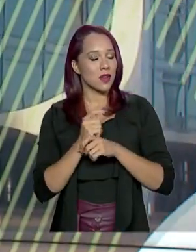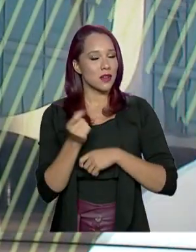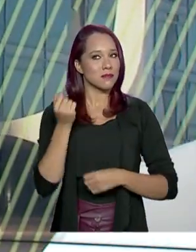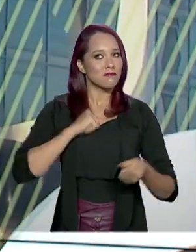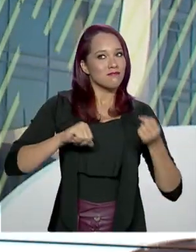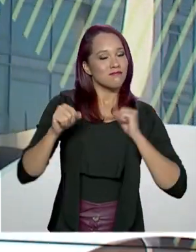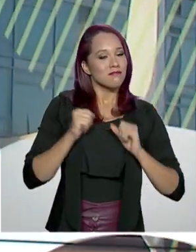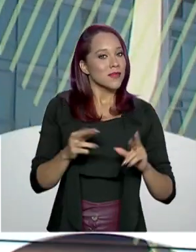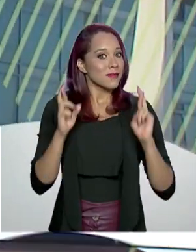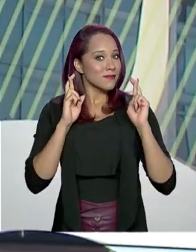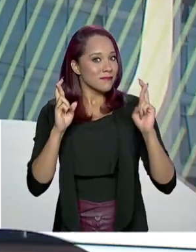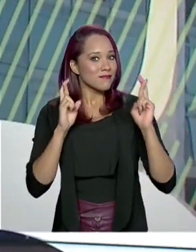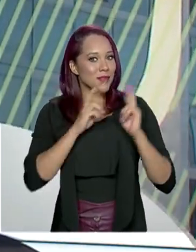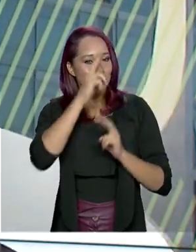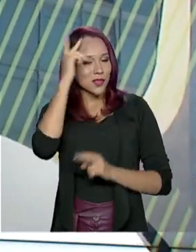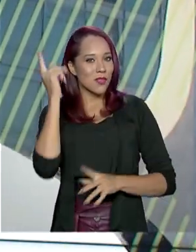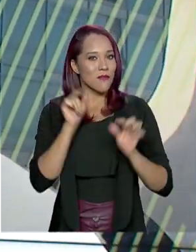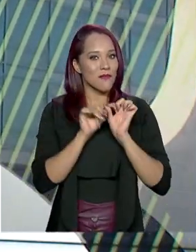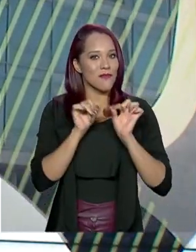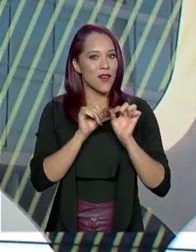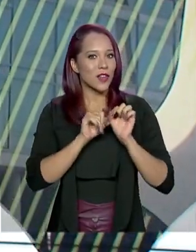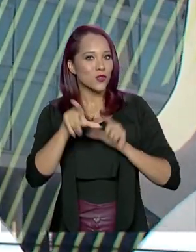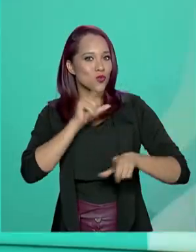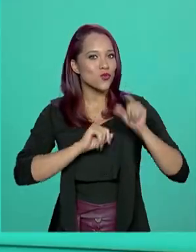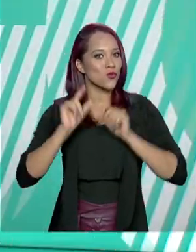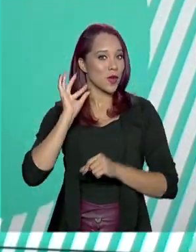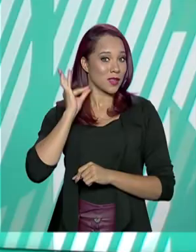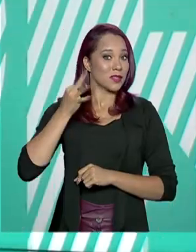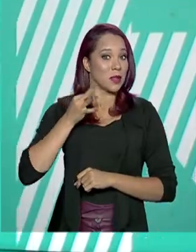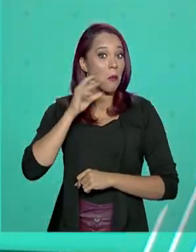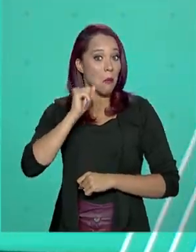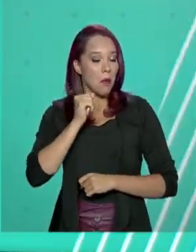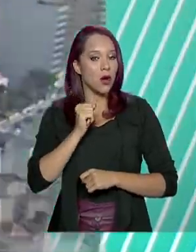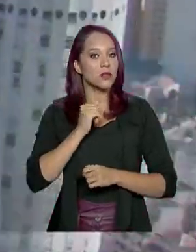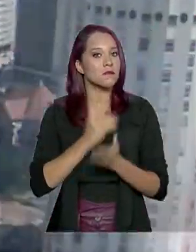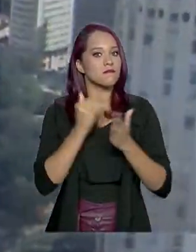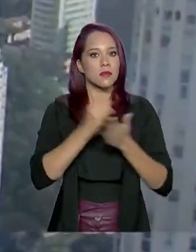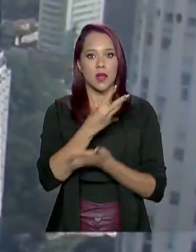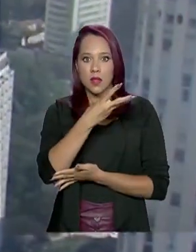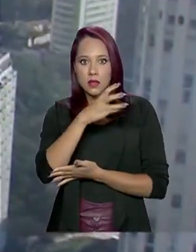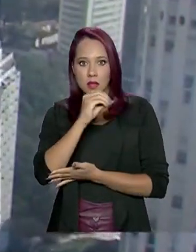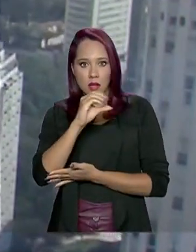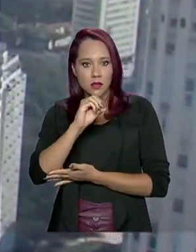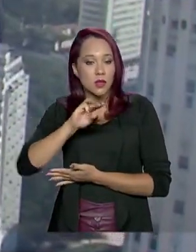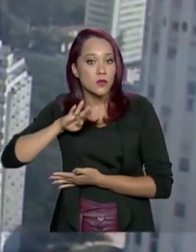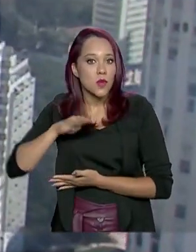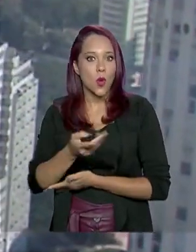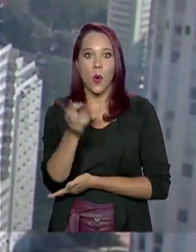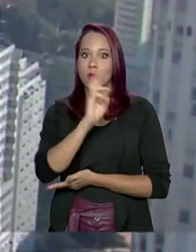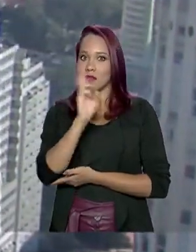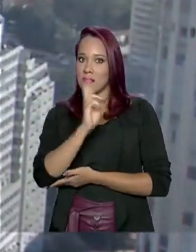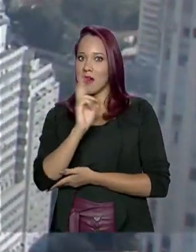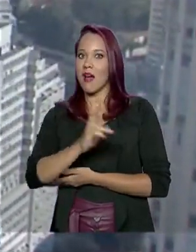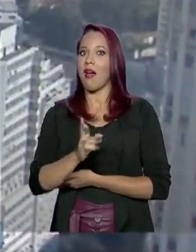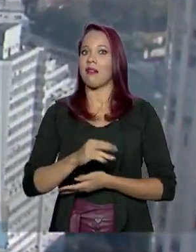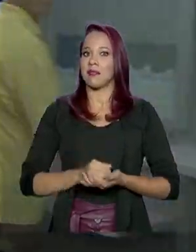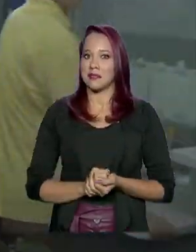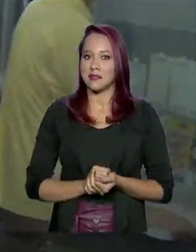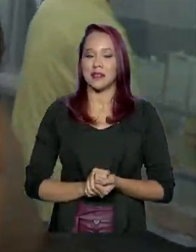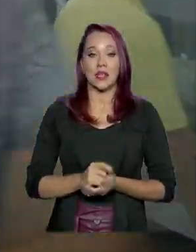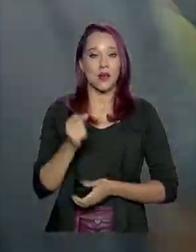é grande para a mega sena da virada o vencedor pode levar mais de 300 milhões de reais pra casa